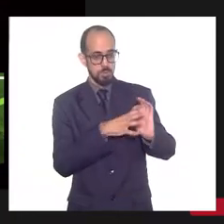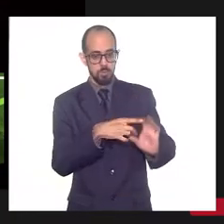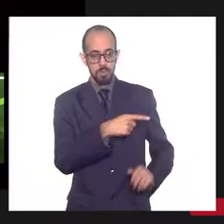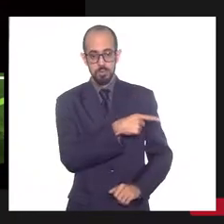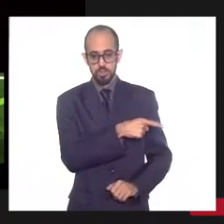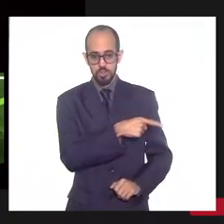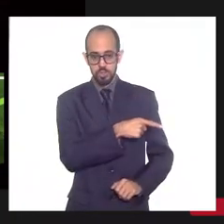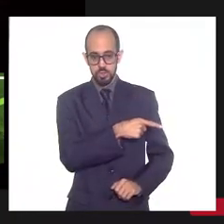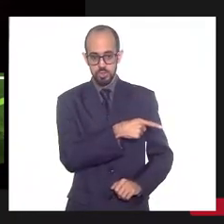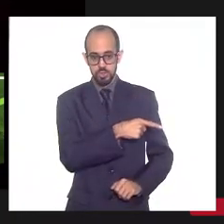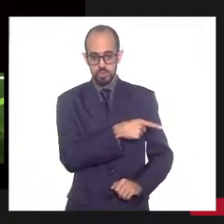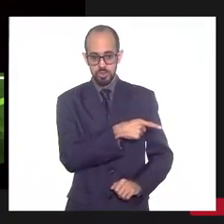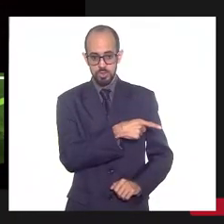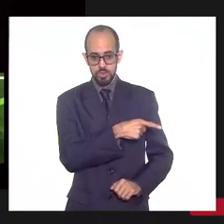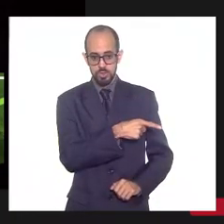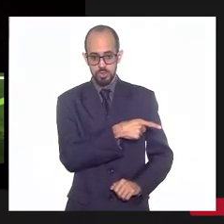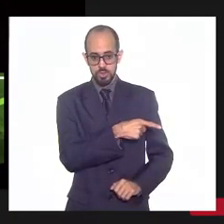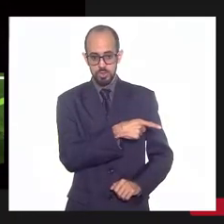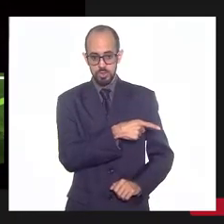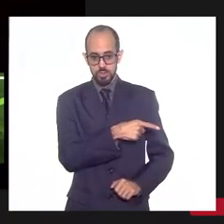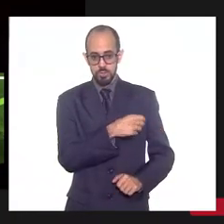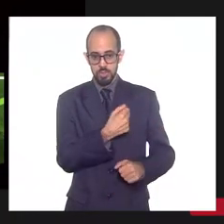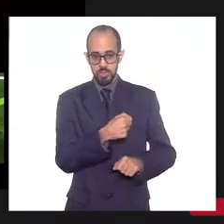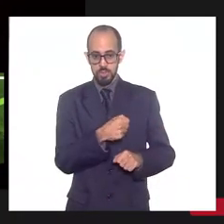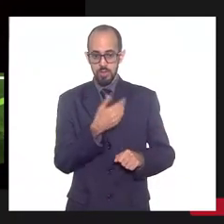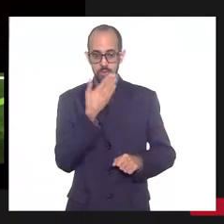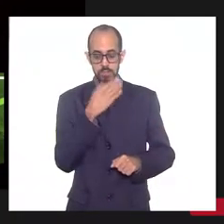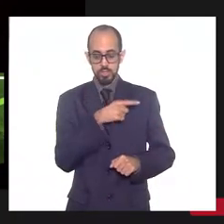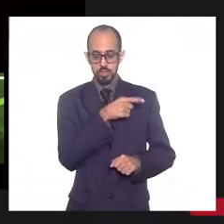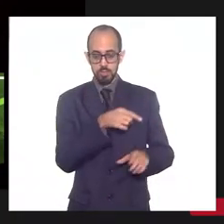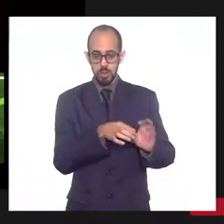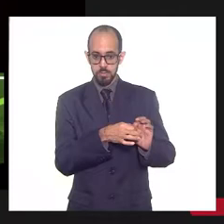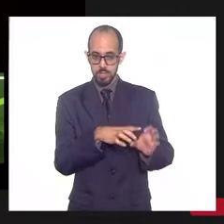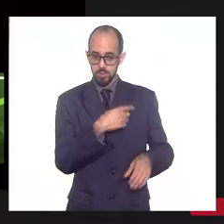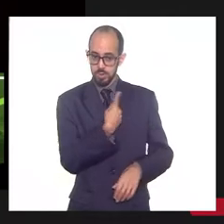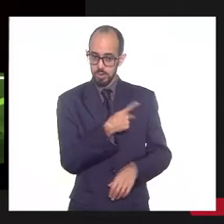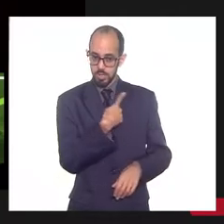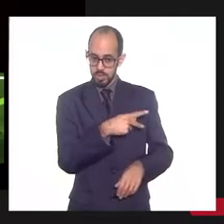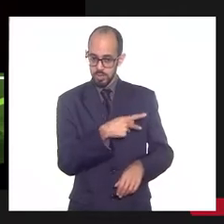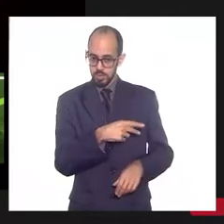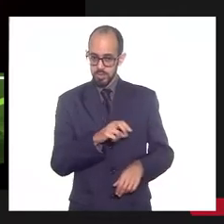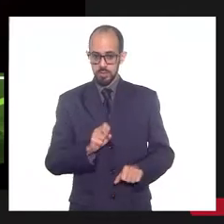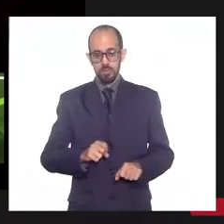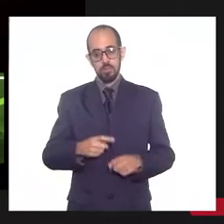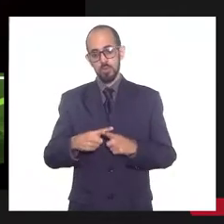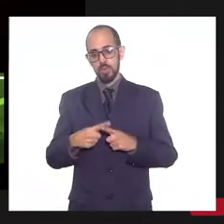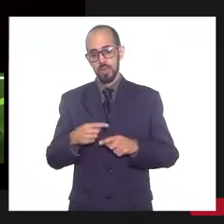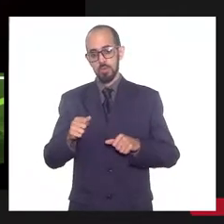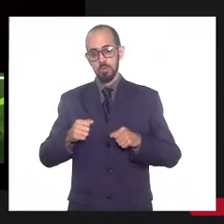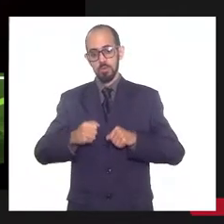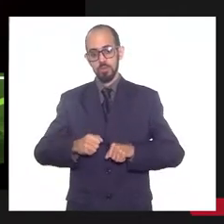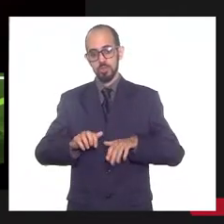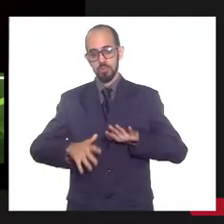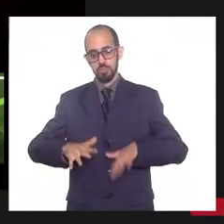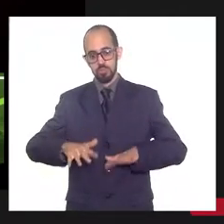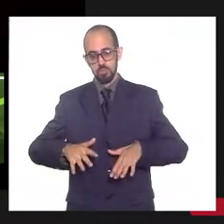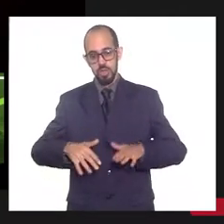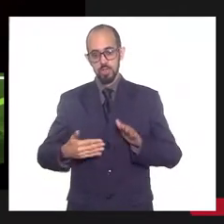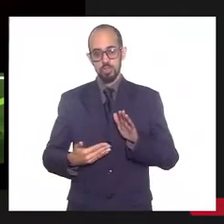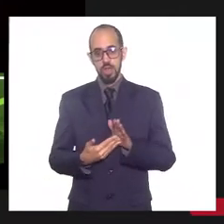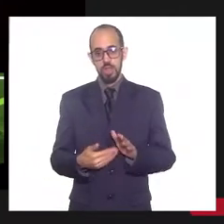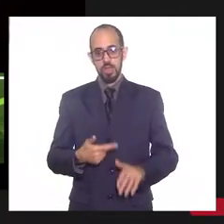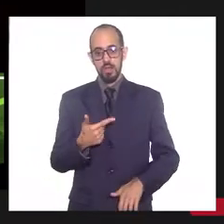limpar diversões aí entorpecentes é que a gente só cuidado para cartão Bora até às 22